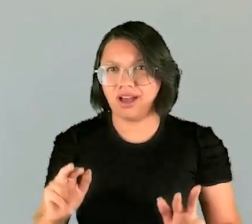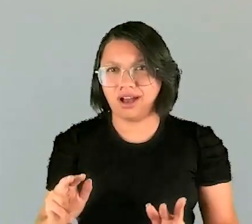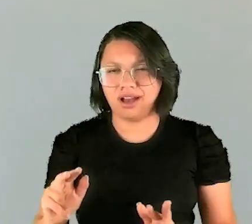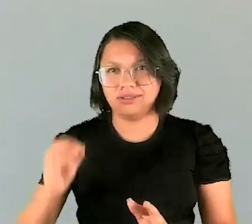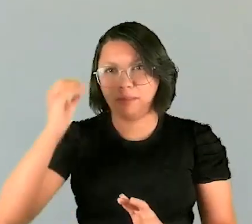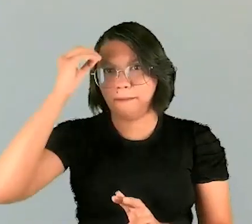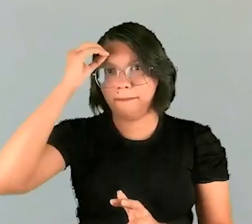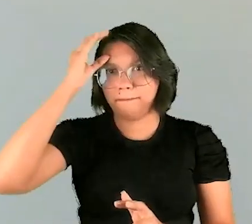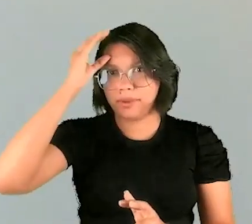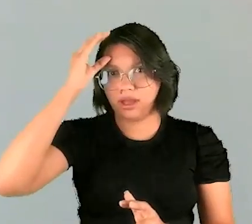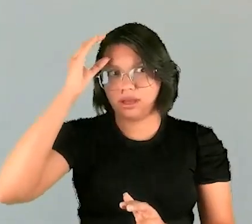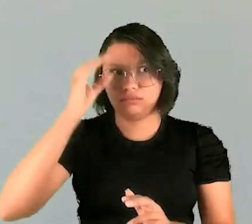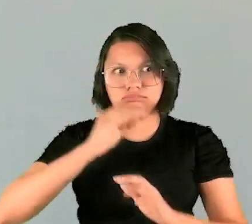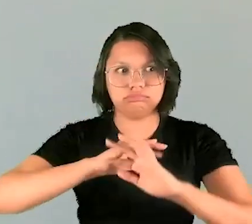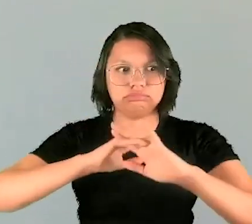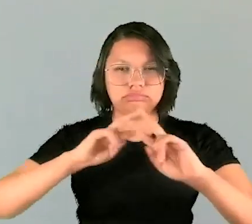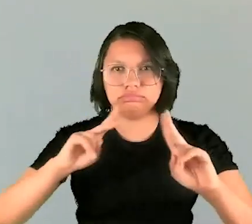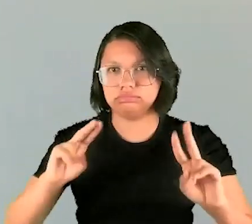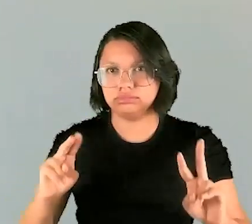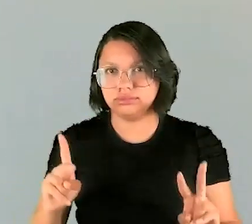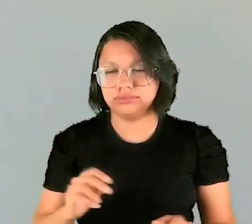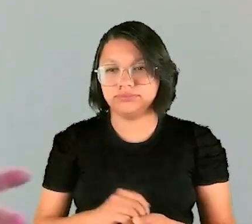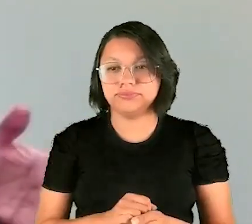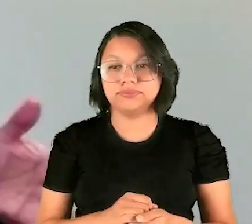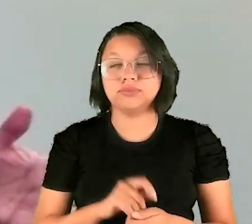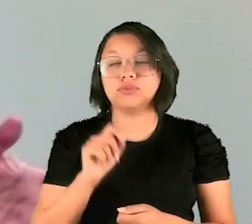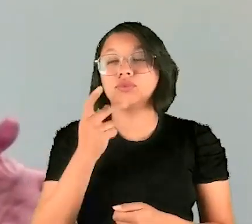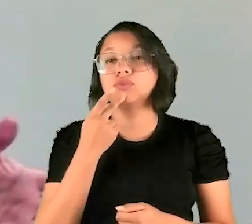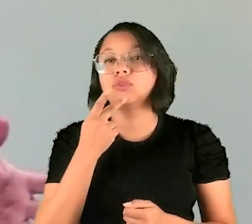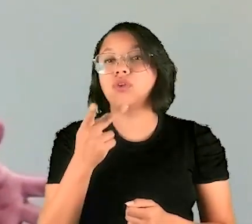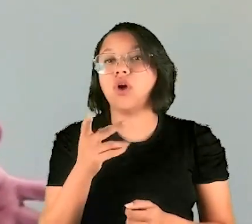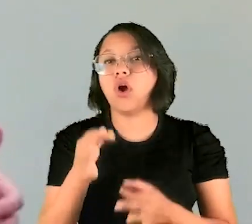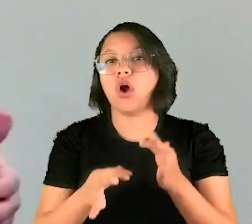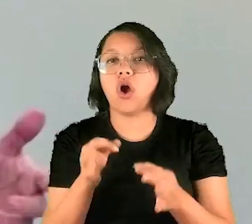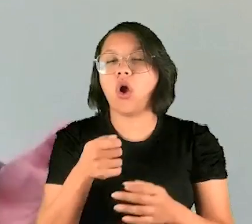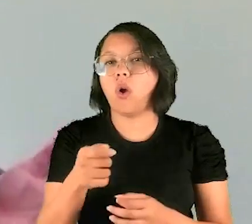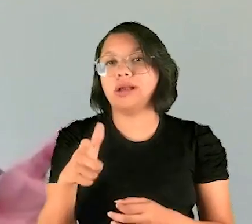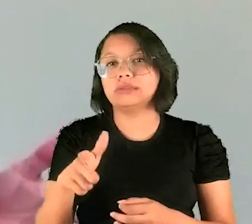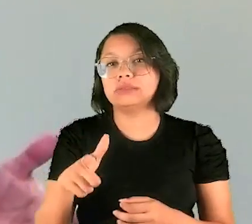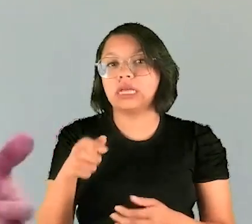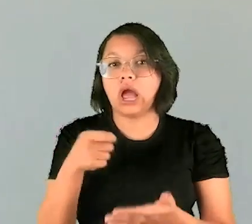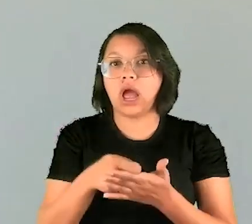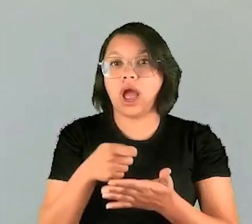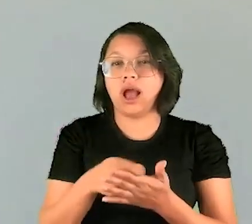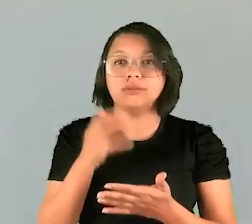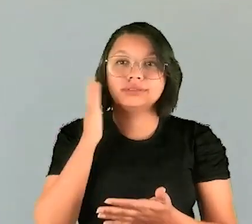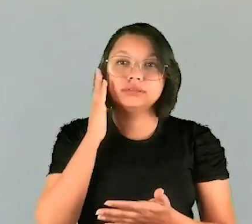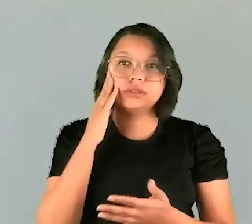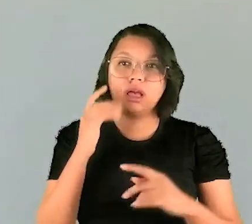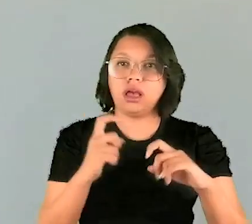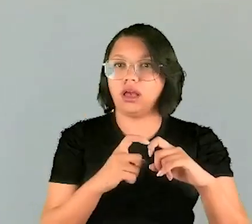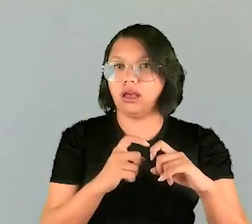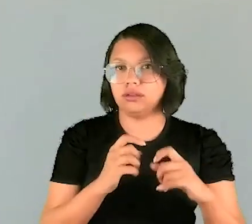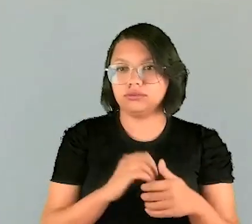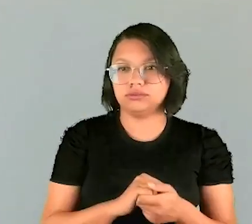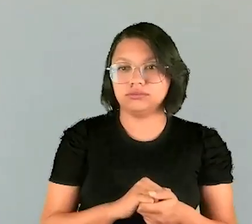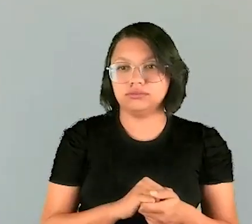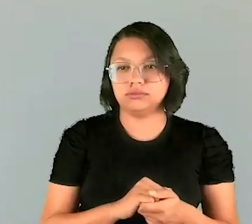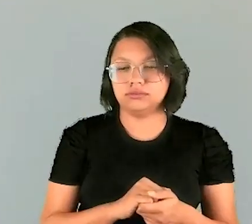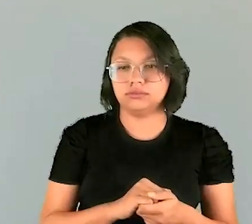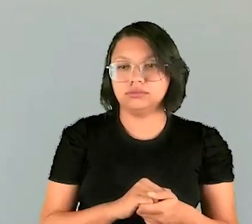do conhecimento. E o senhor disse, o juiz não tem a obrigação de saber de medicina.